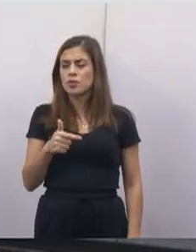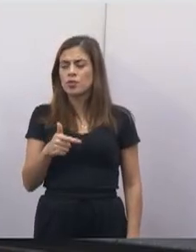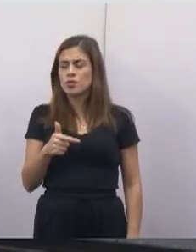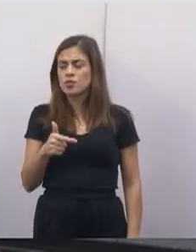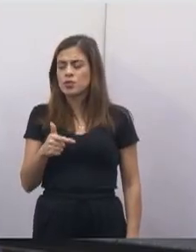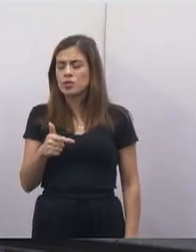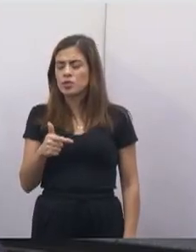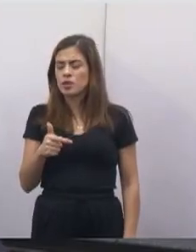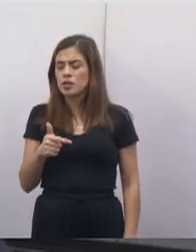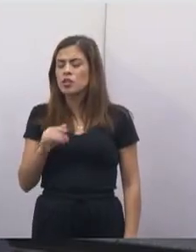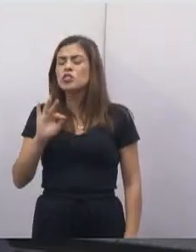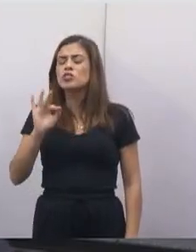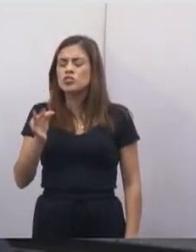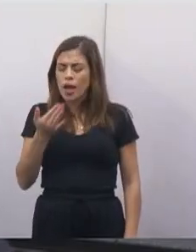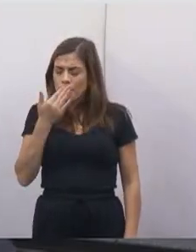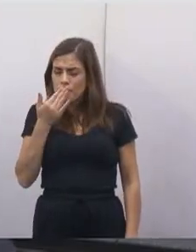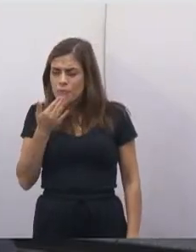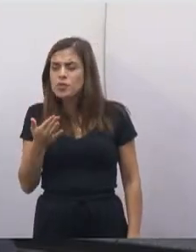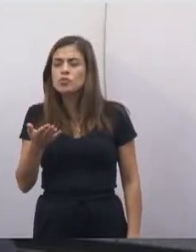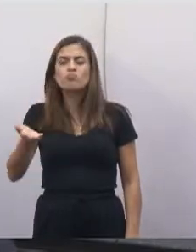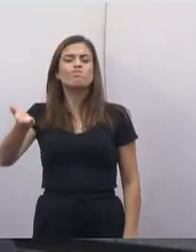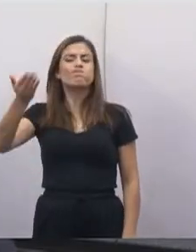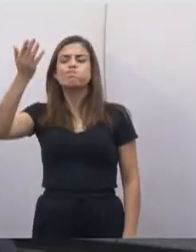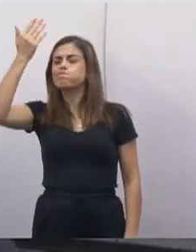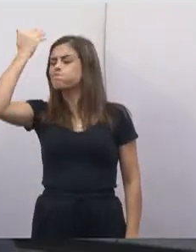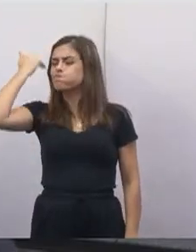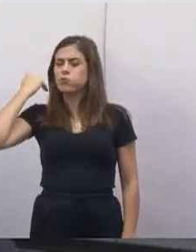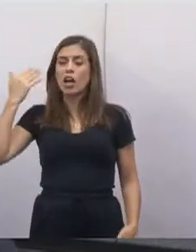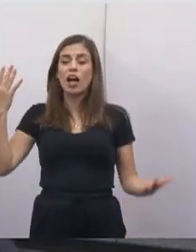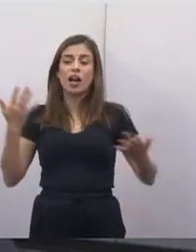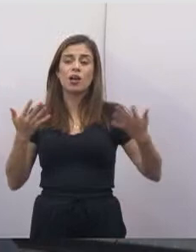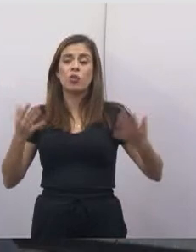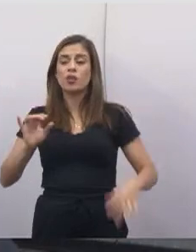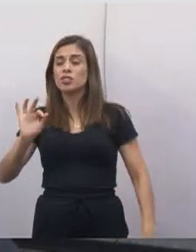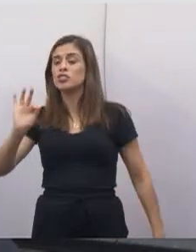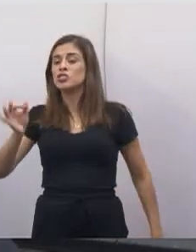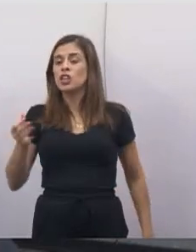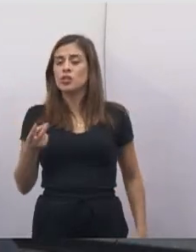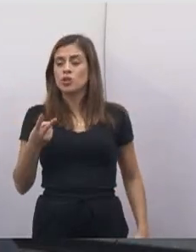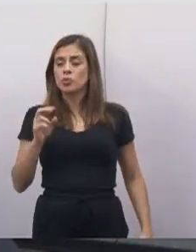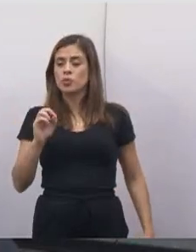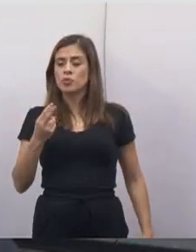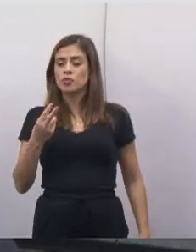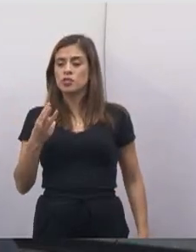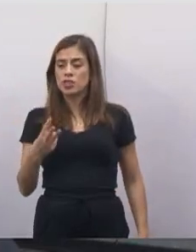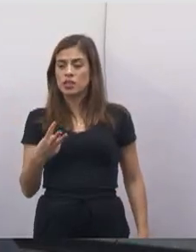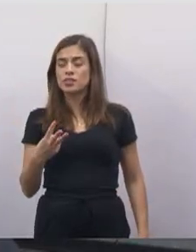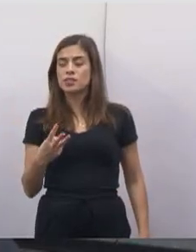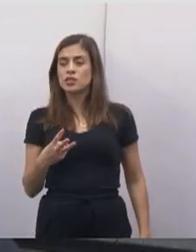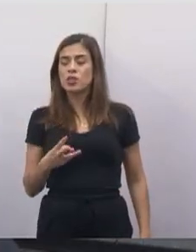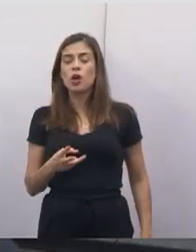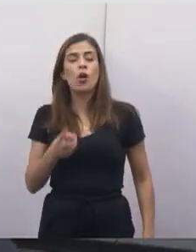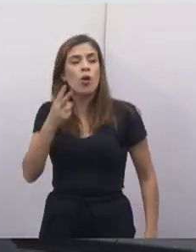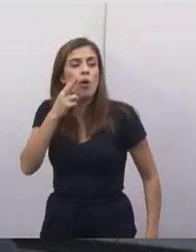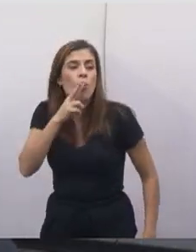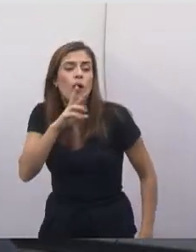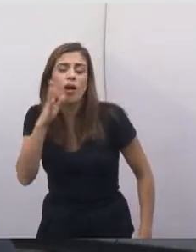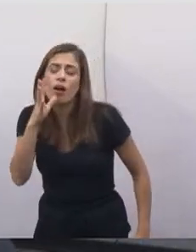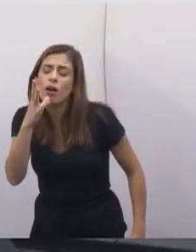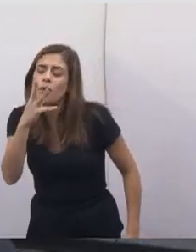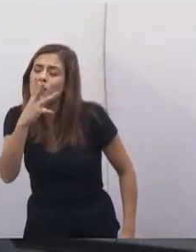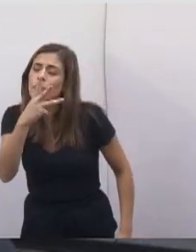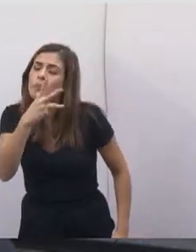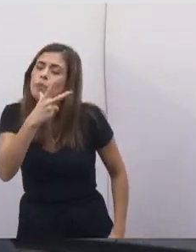rebaixamento ali e nada. Isso em 2012, já estamos em 2023. Olha só a